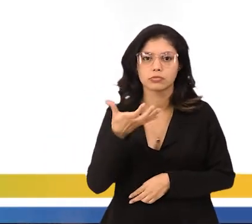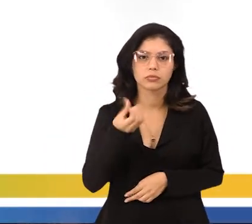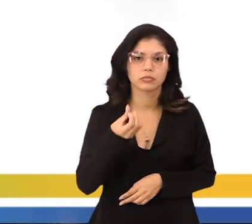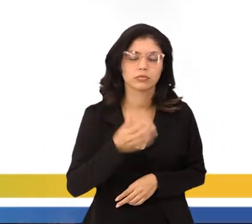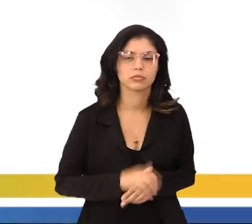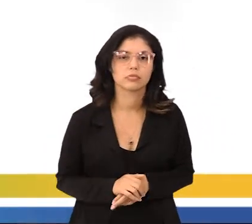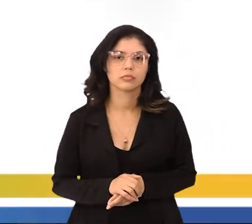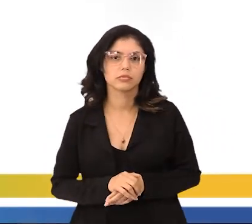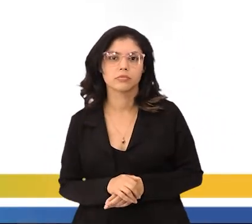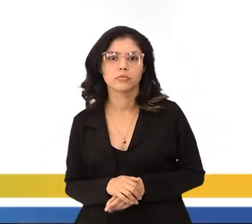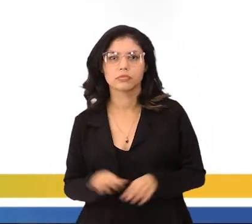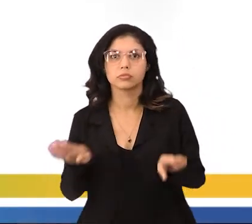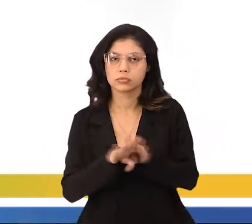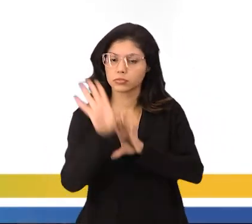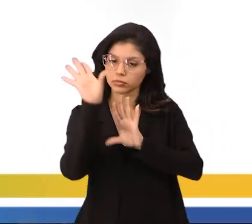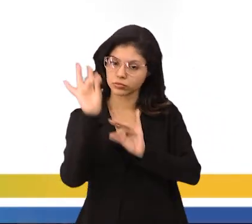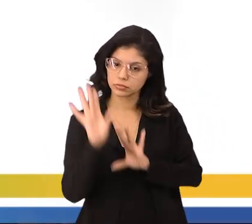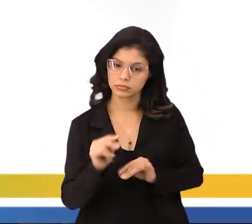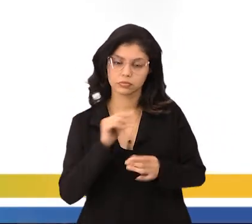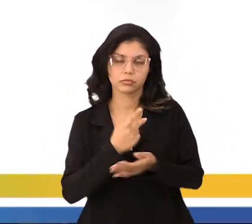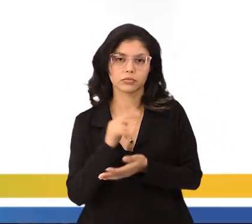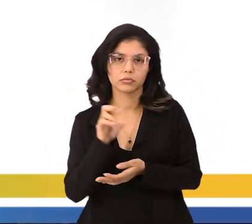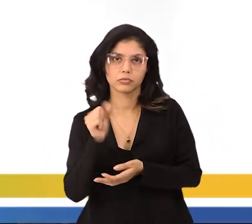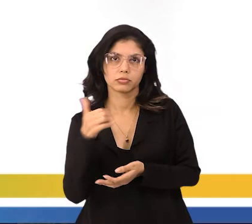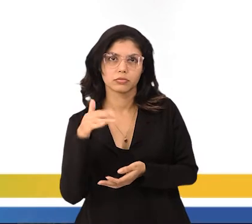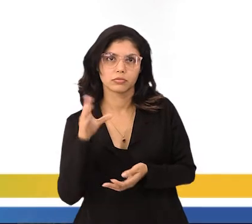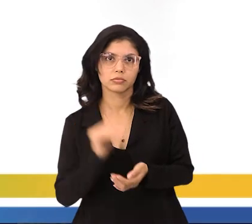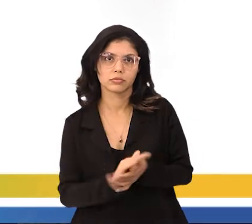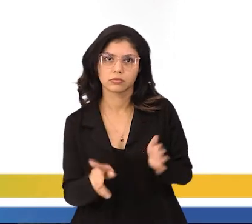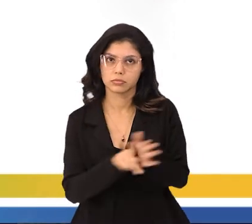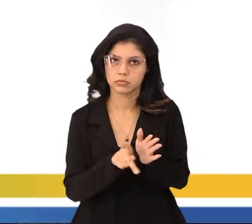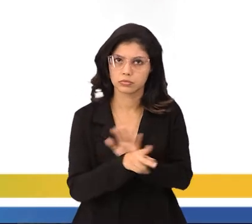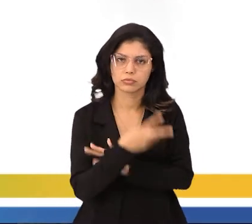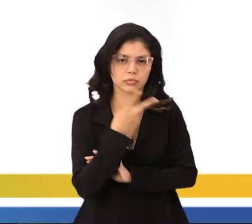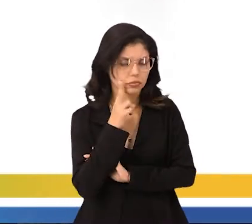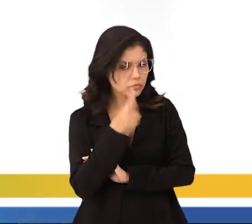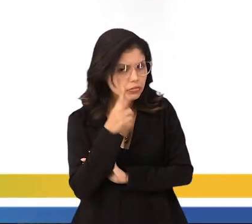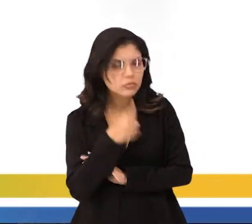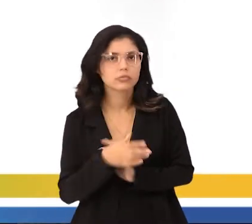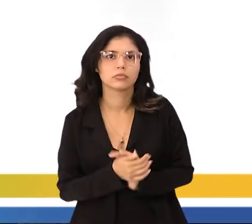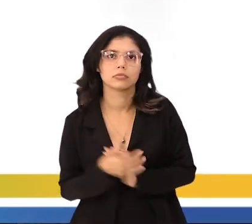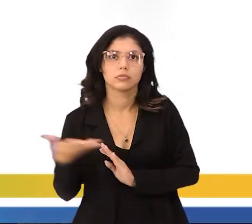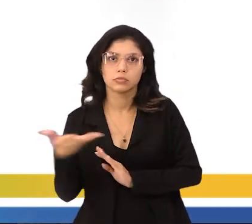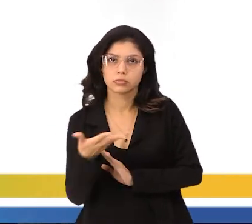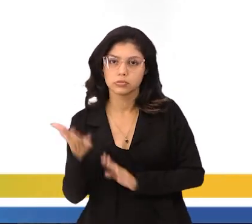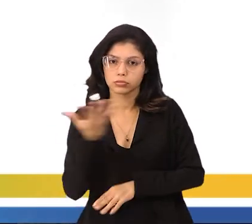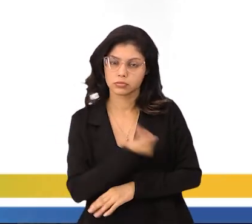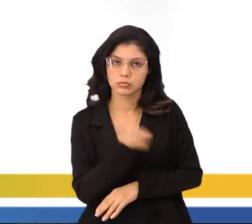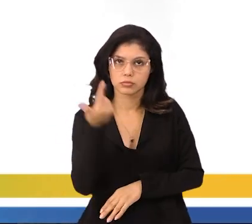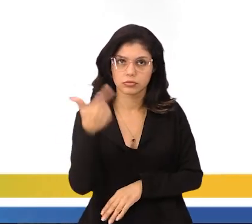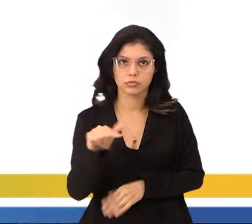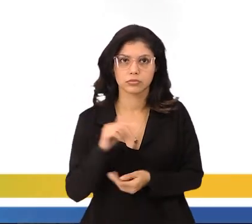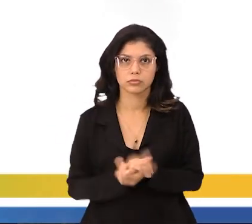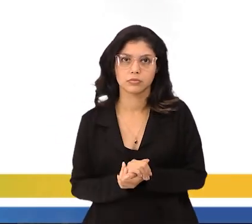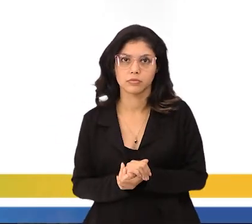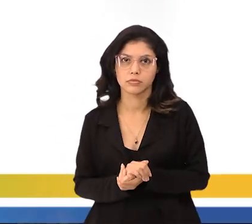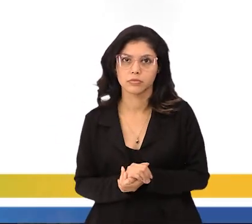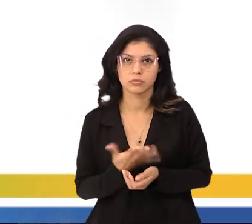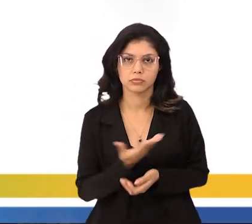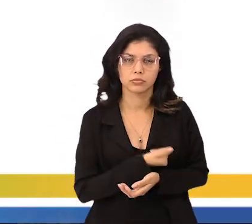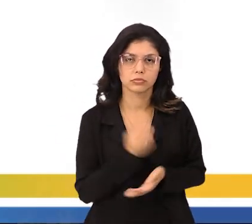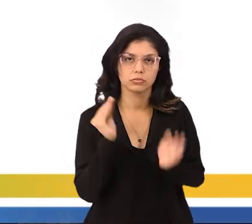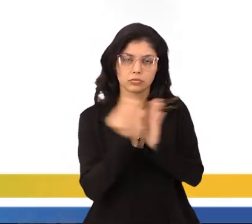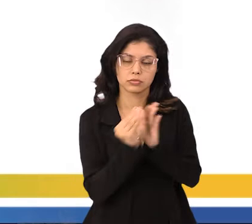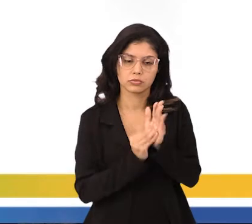potência, né? Cada posição tem um nome específico, né? A base é o número que repete. O expoente é o quê?